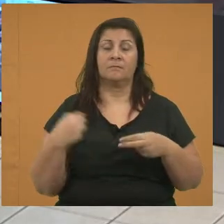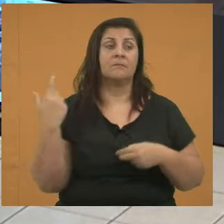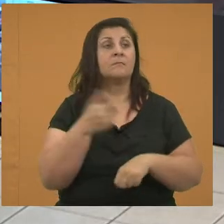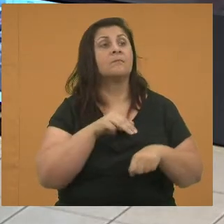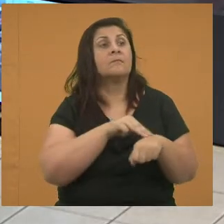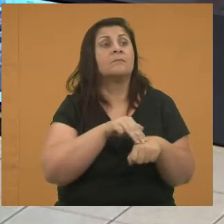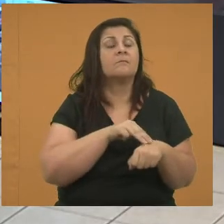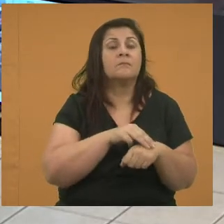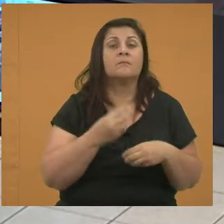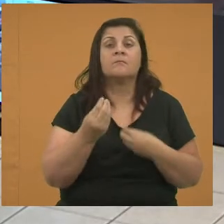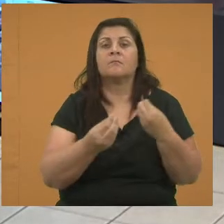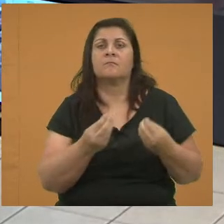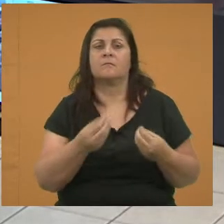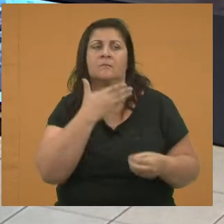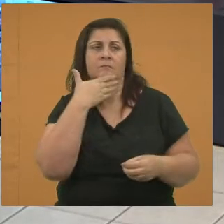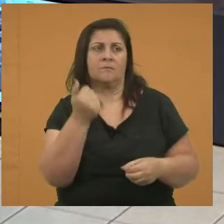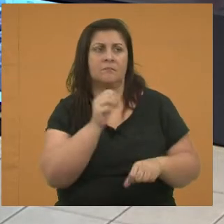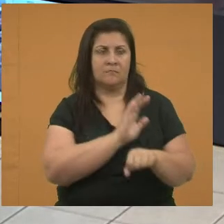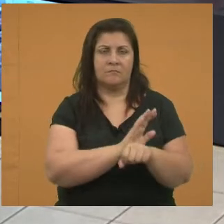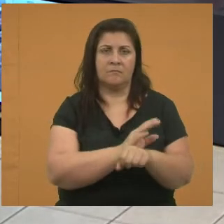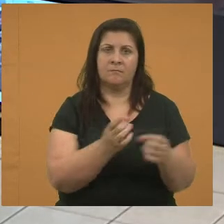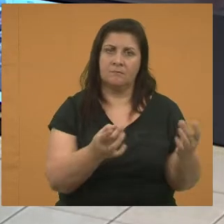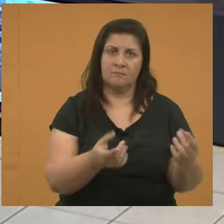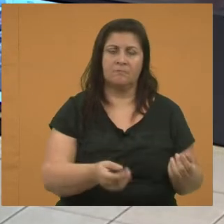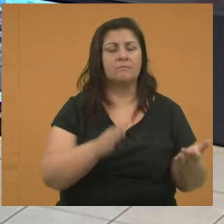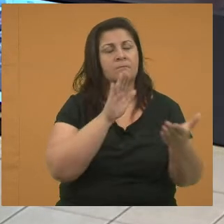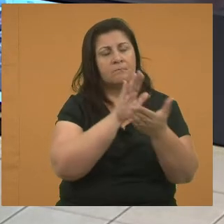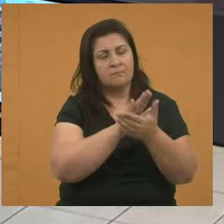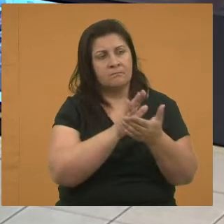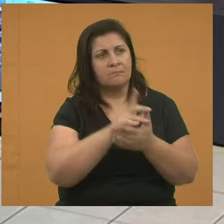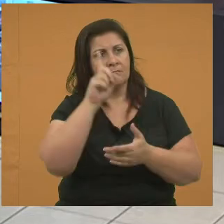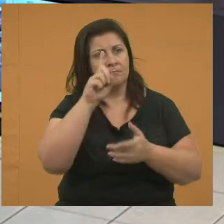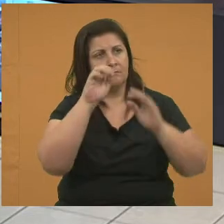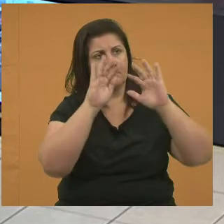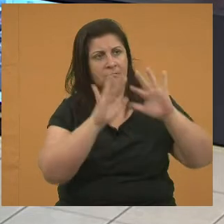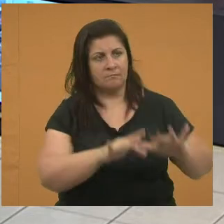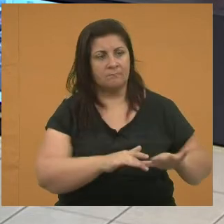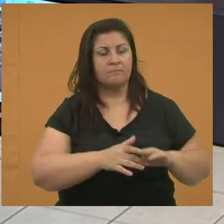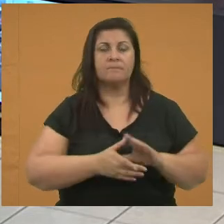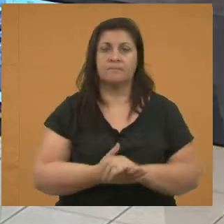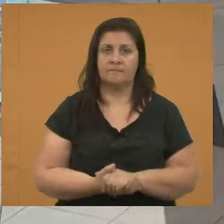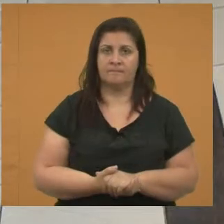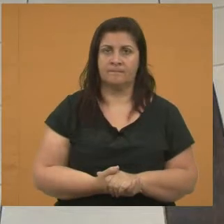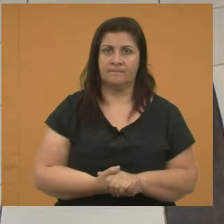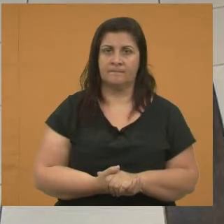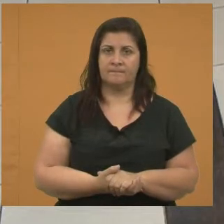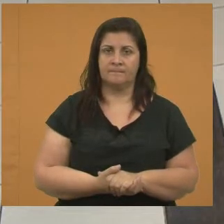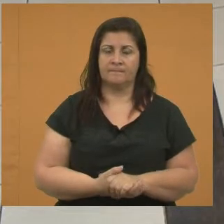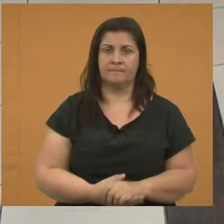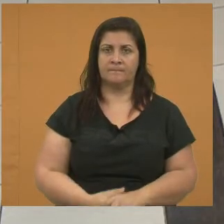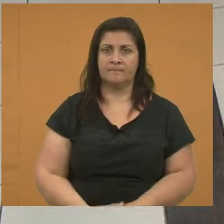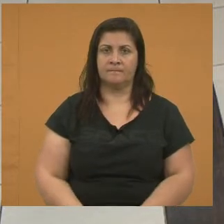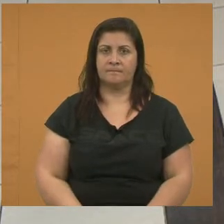discutir o comércio da nossa cidade. Parabéns, que Deus abençoe a todos.